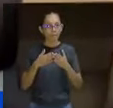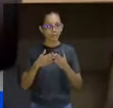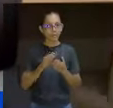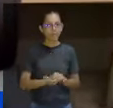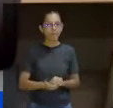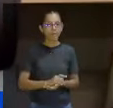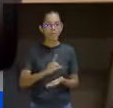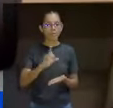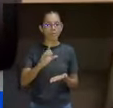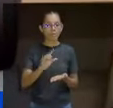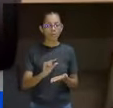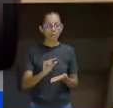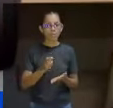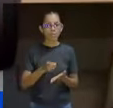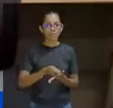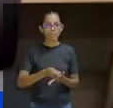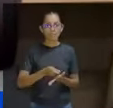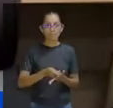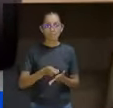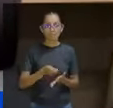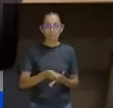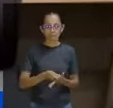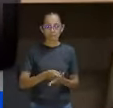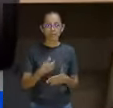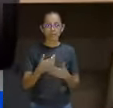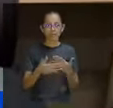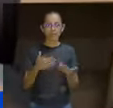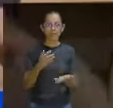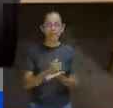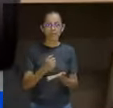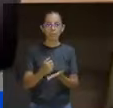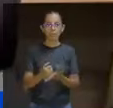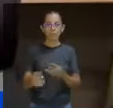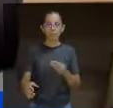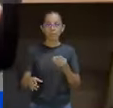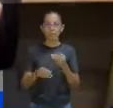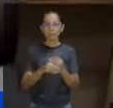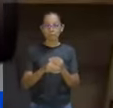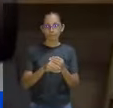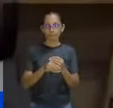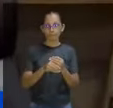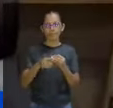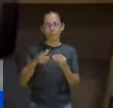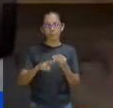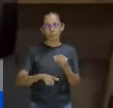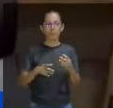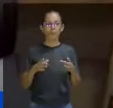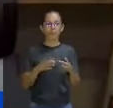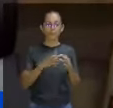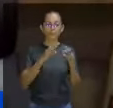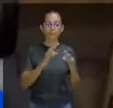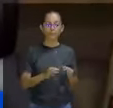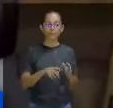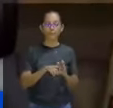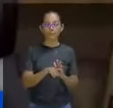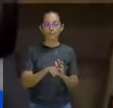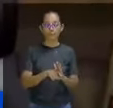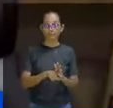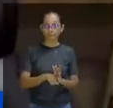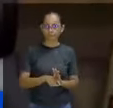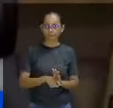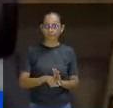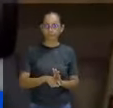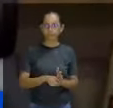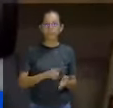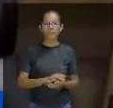diligência, reconhecendo essa documentação complementar, para nova análise técnica. E depois, obviamente, a